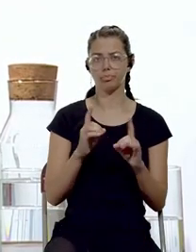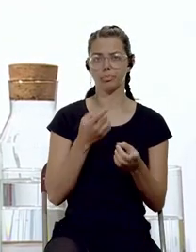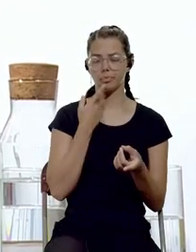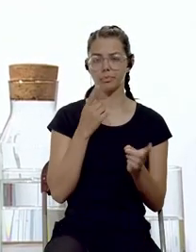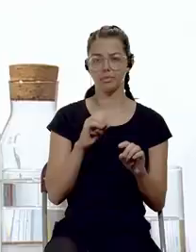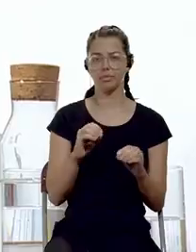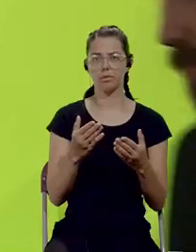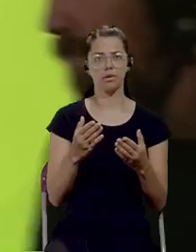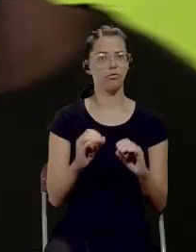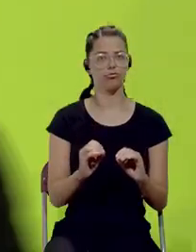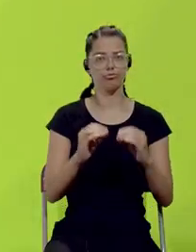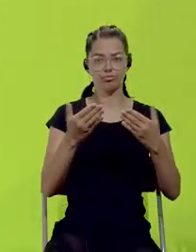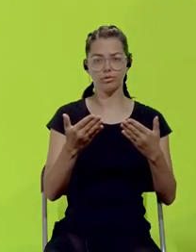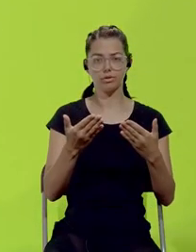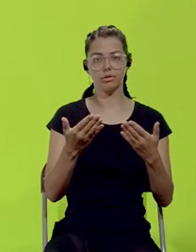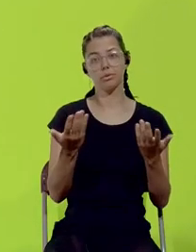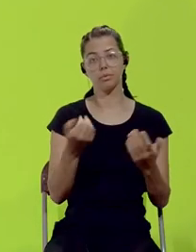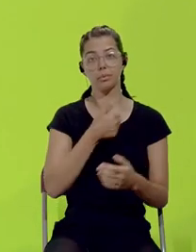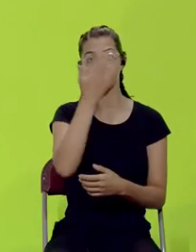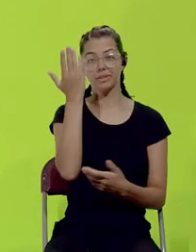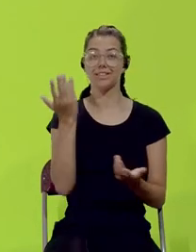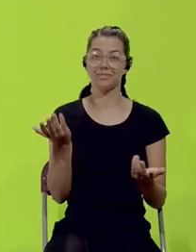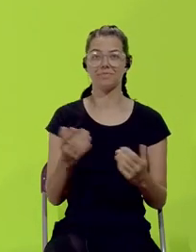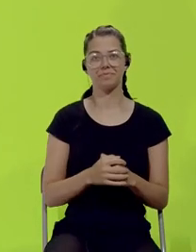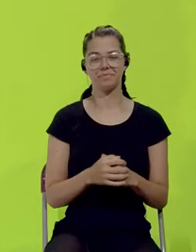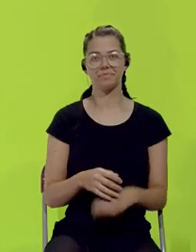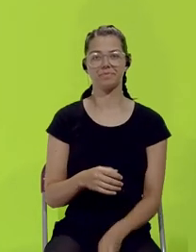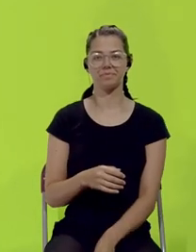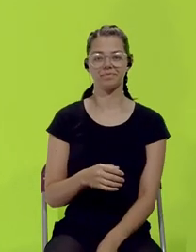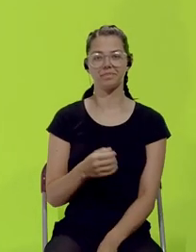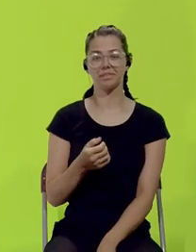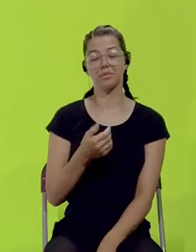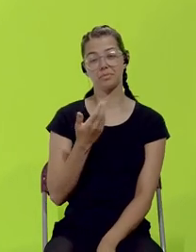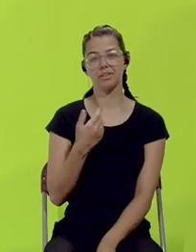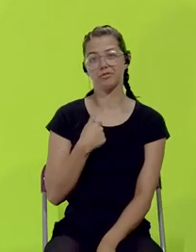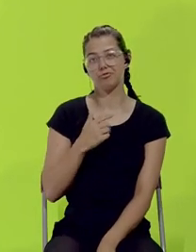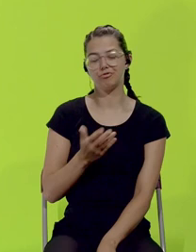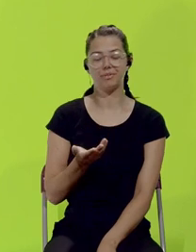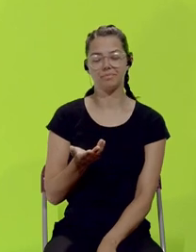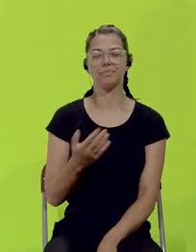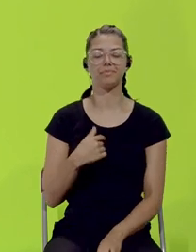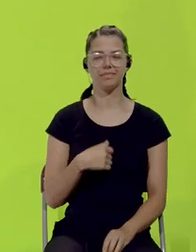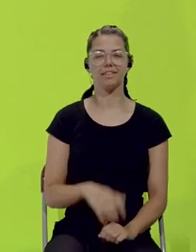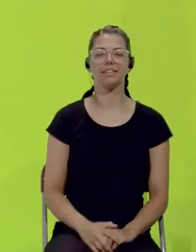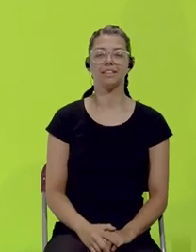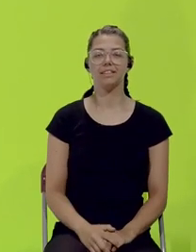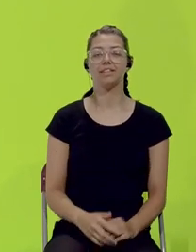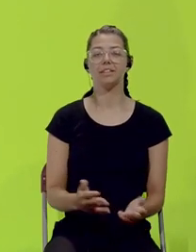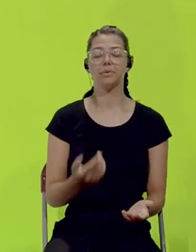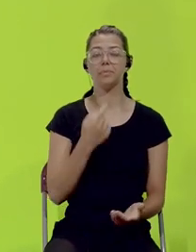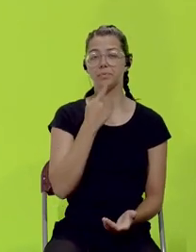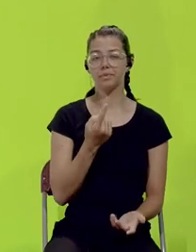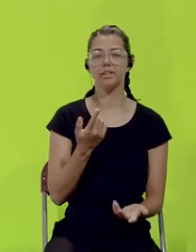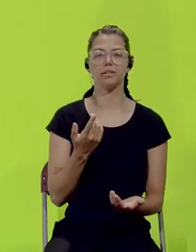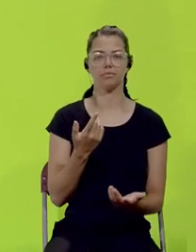Não ouviam do início. Muito bom dia. Eu já estava aqui e não ouviam. Eu dizia que